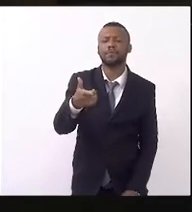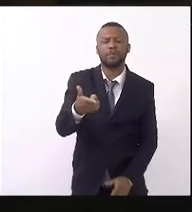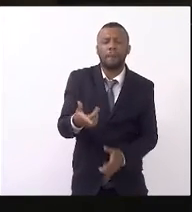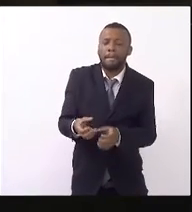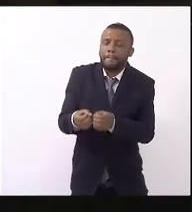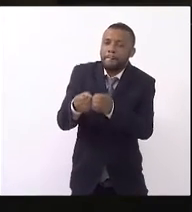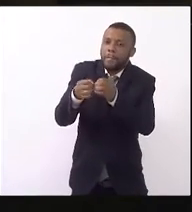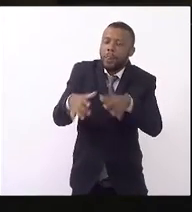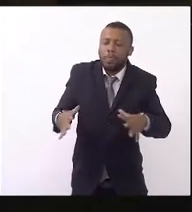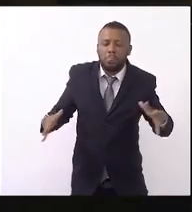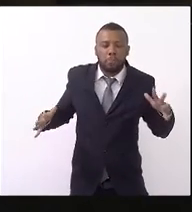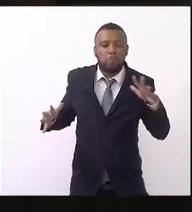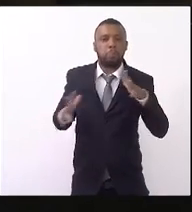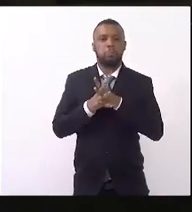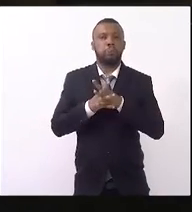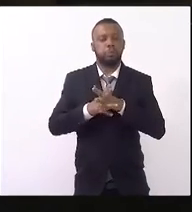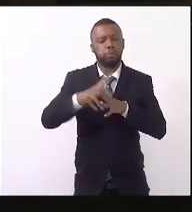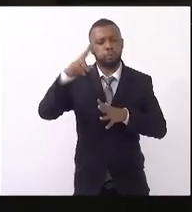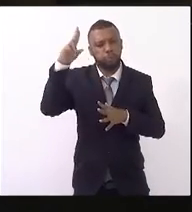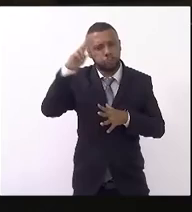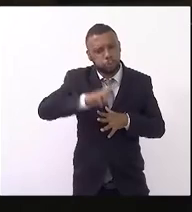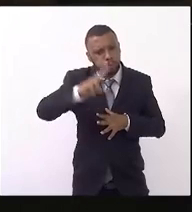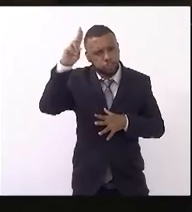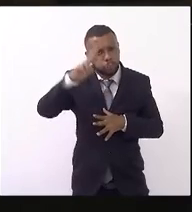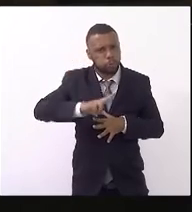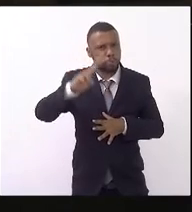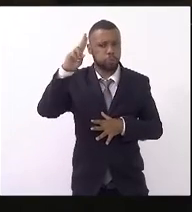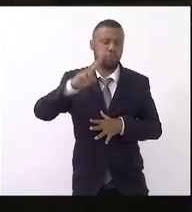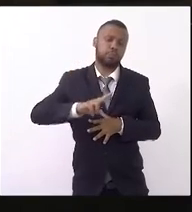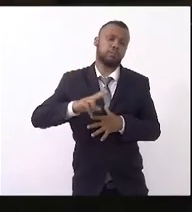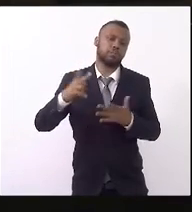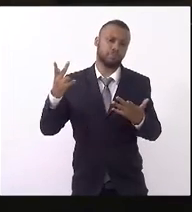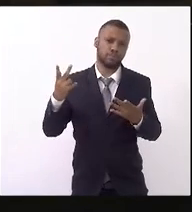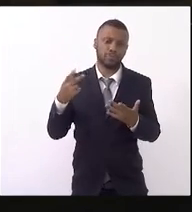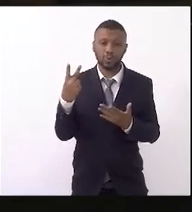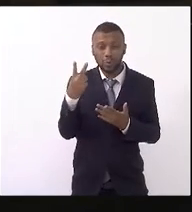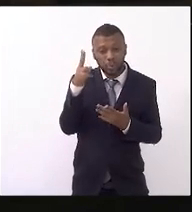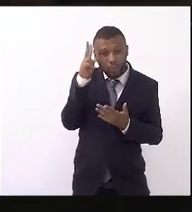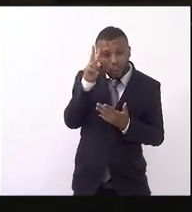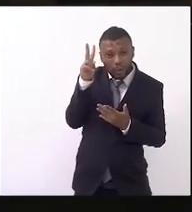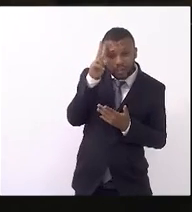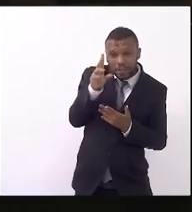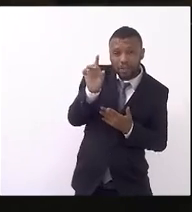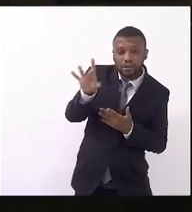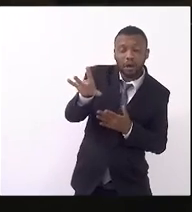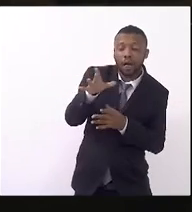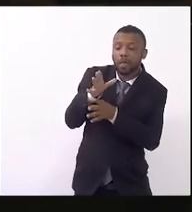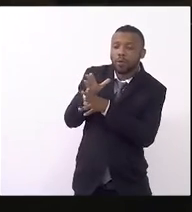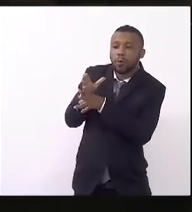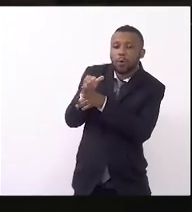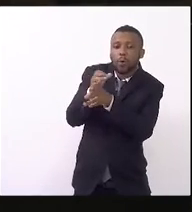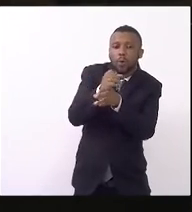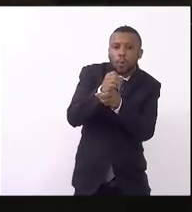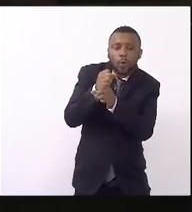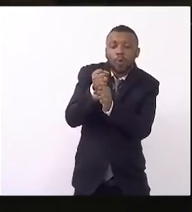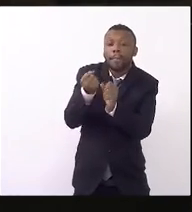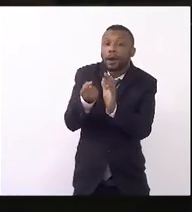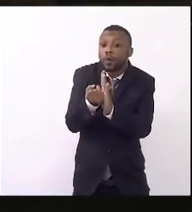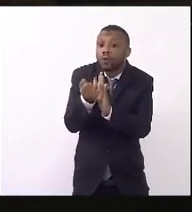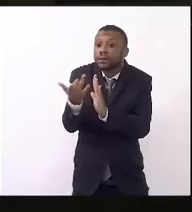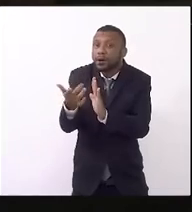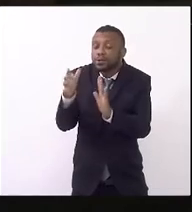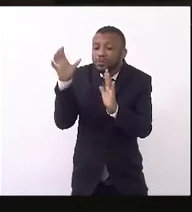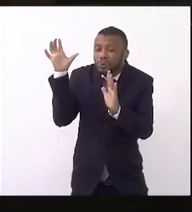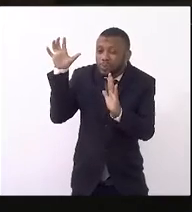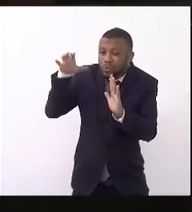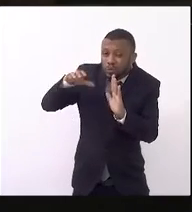atingidos por chuvas que, em 2 dias apenas, registrou um volume de águas equivalente